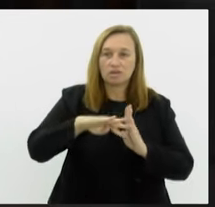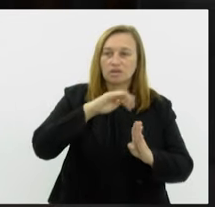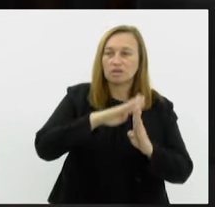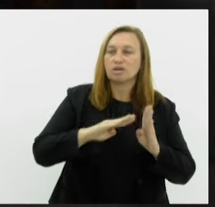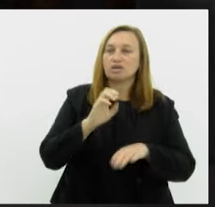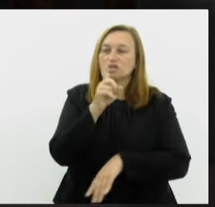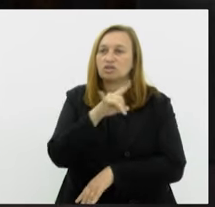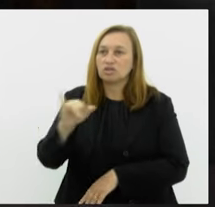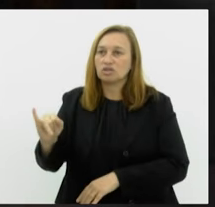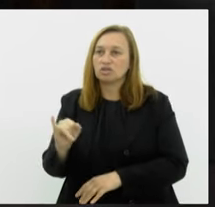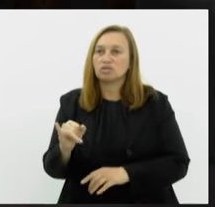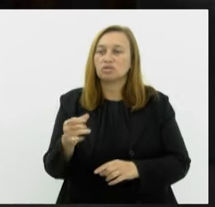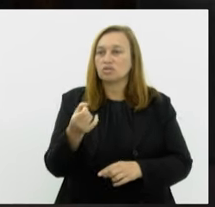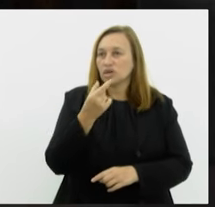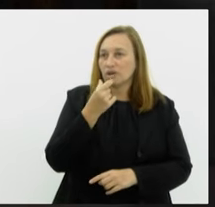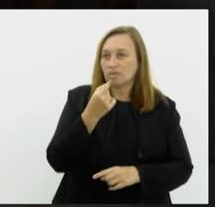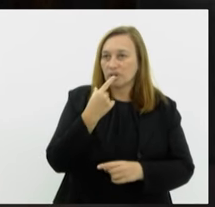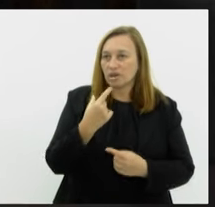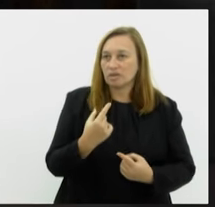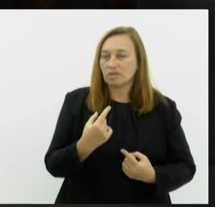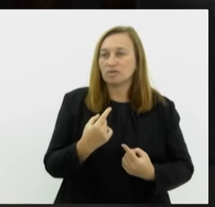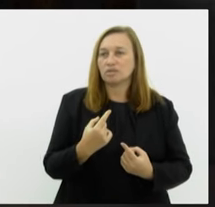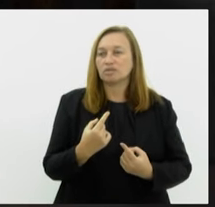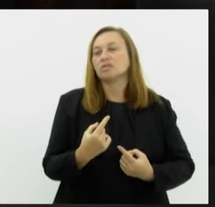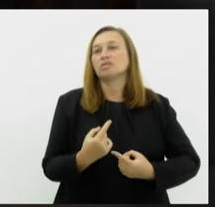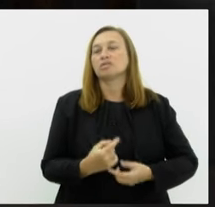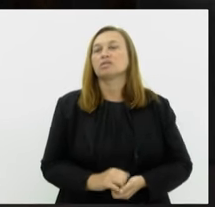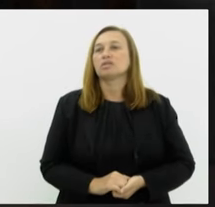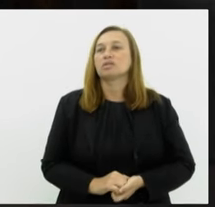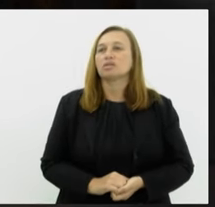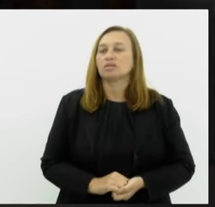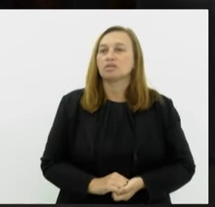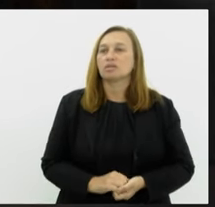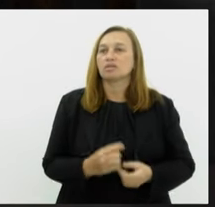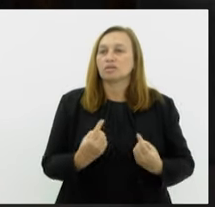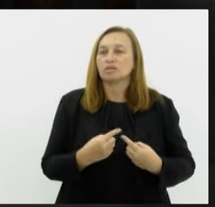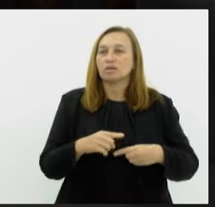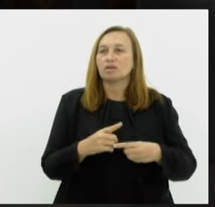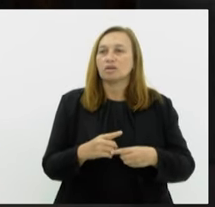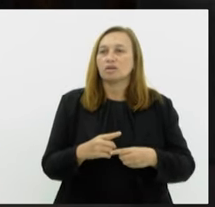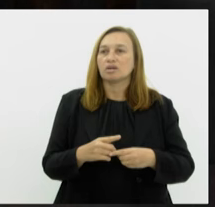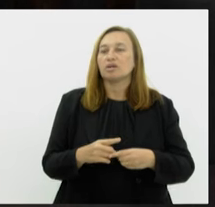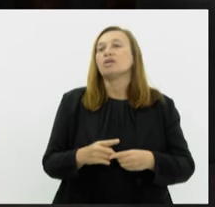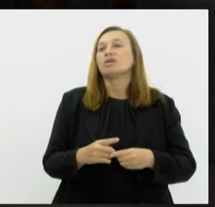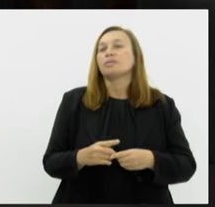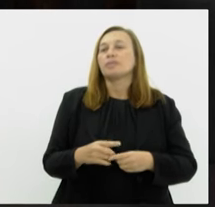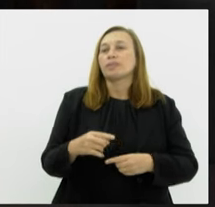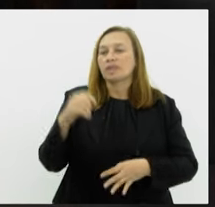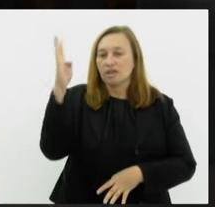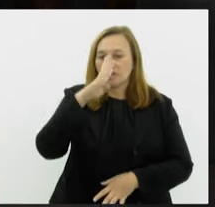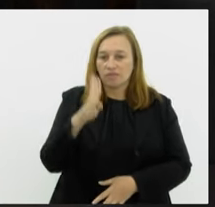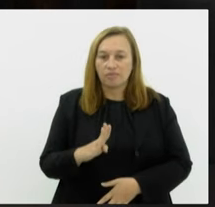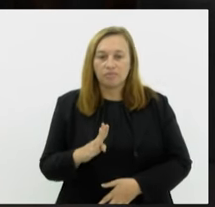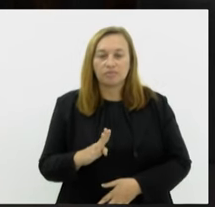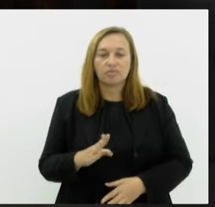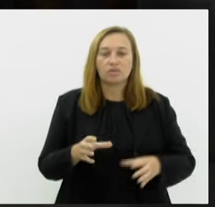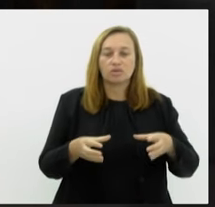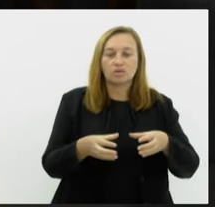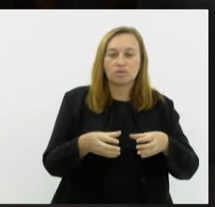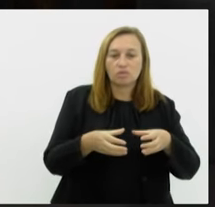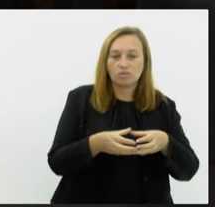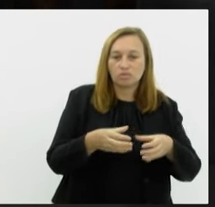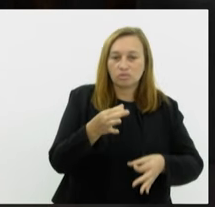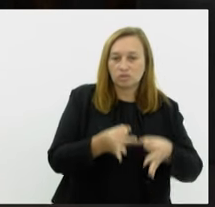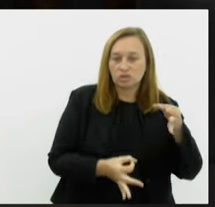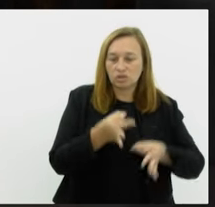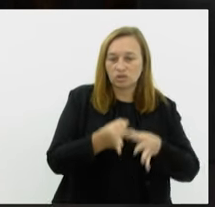dos Eméritos Combatentes da Força Expedicionária Brasileira, FEB. Parecer da Comissão de Constituição e Justiça